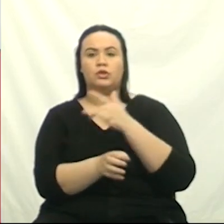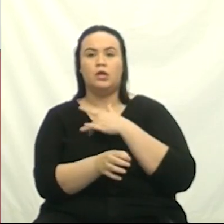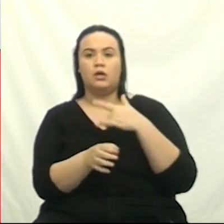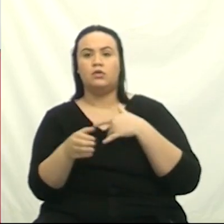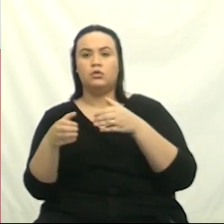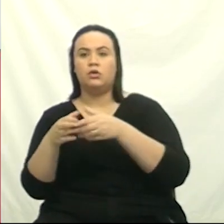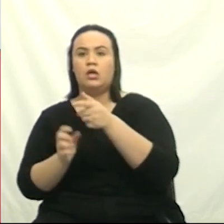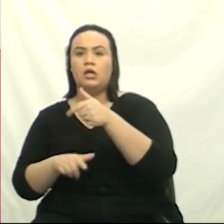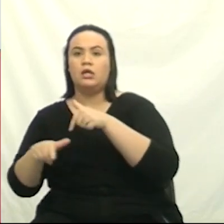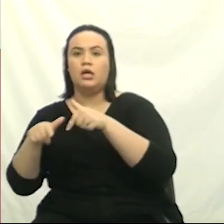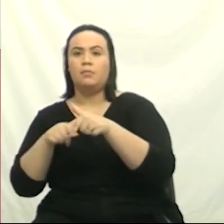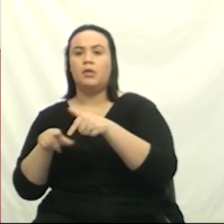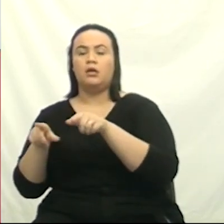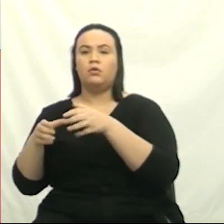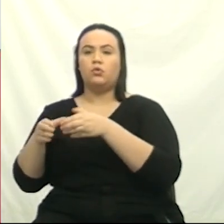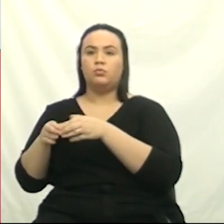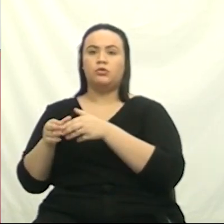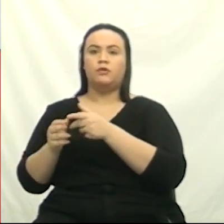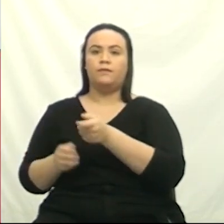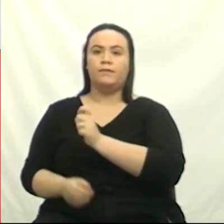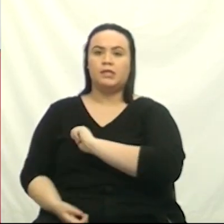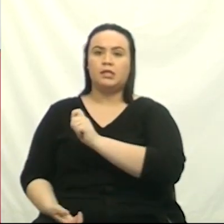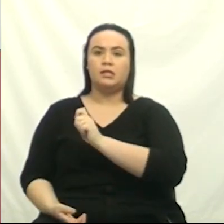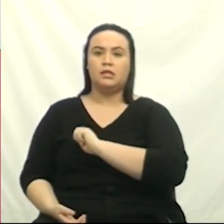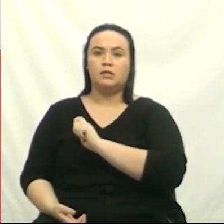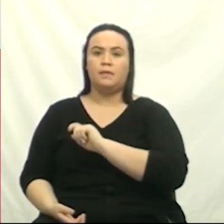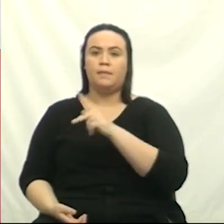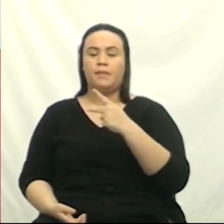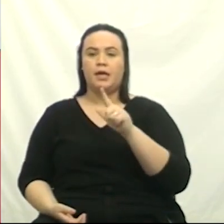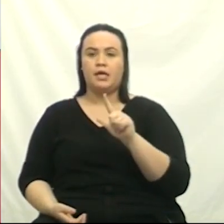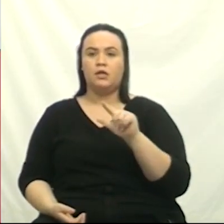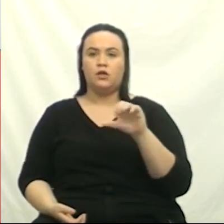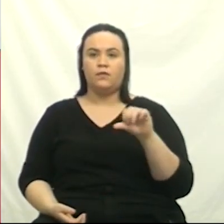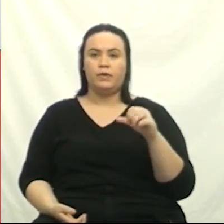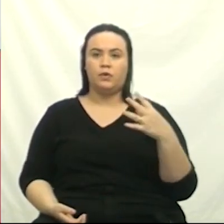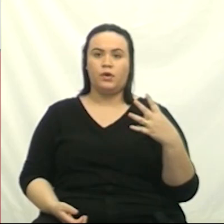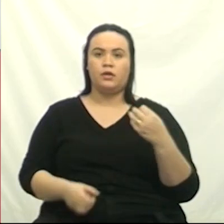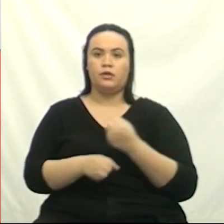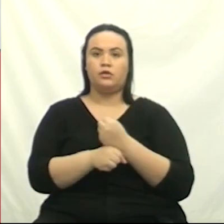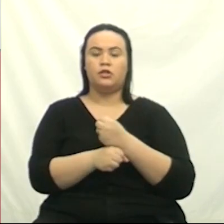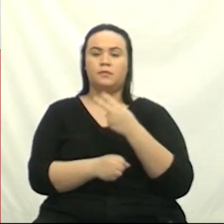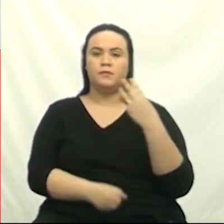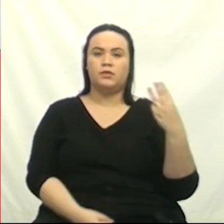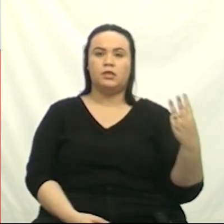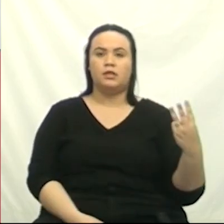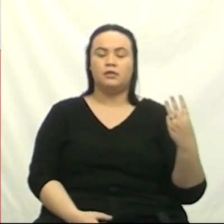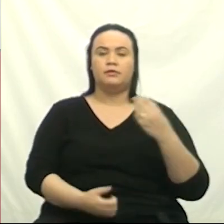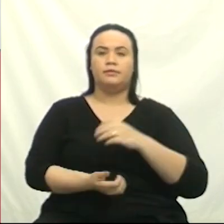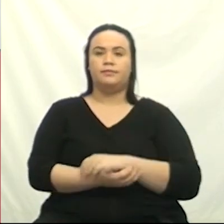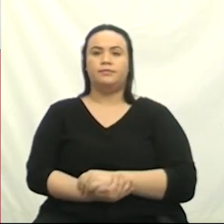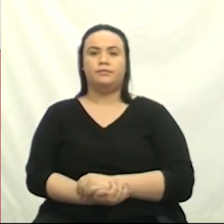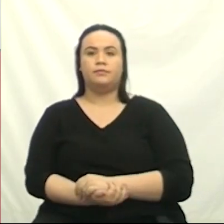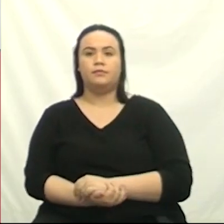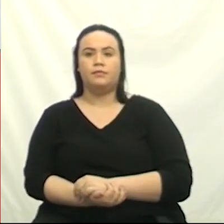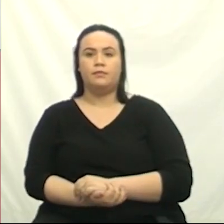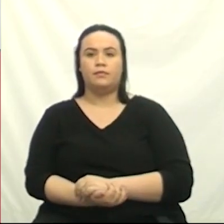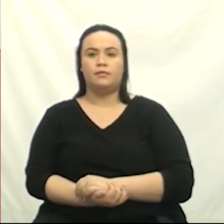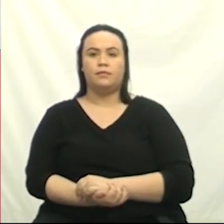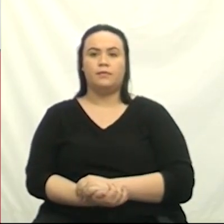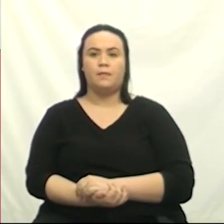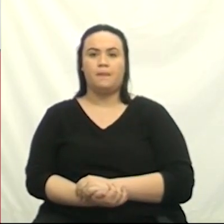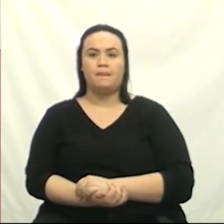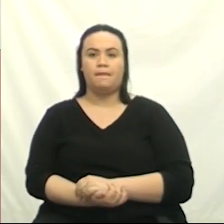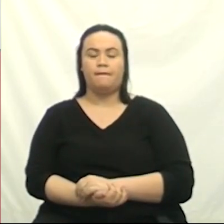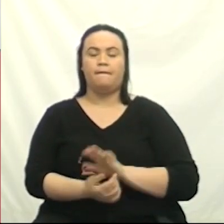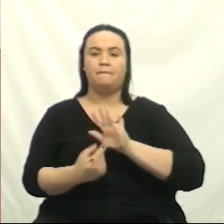obras e fiscalização ao p.e. 94 de 2023 p.e.s. que